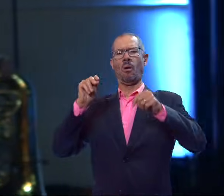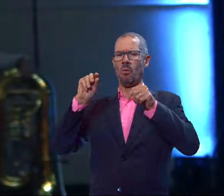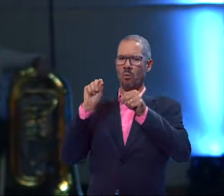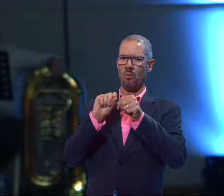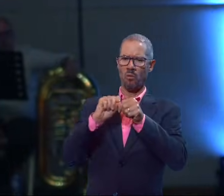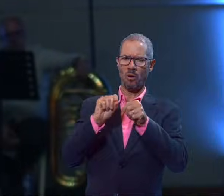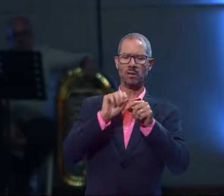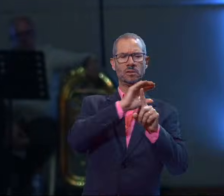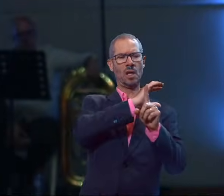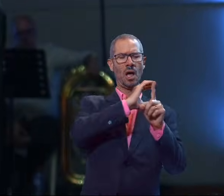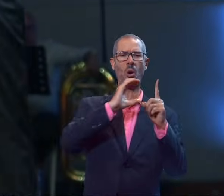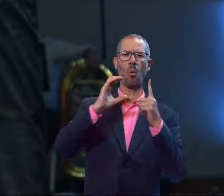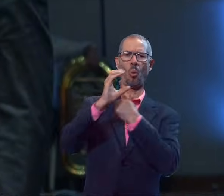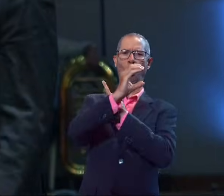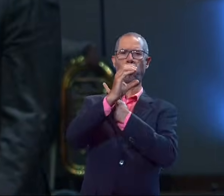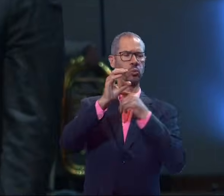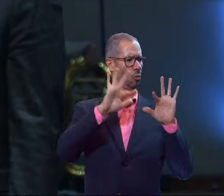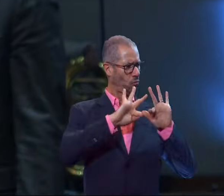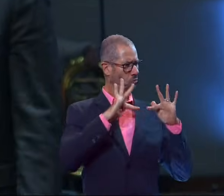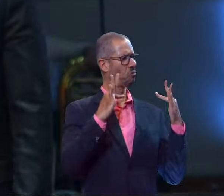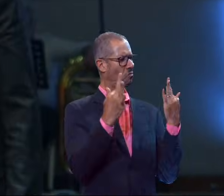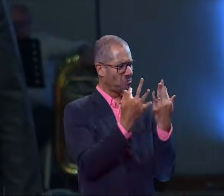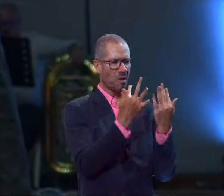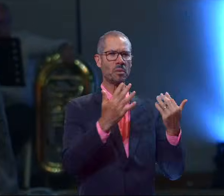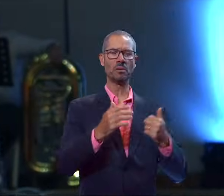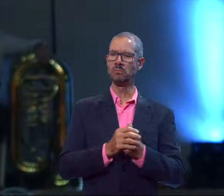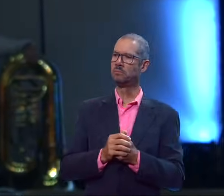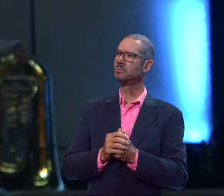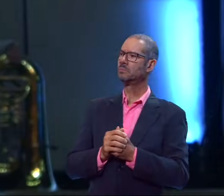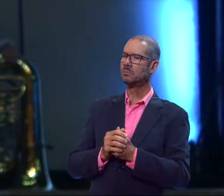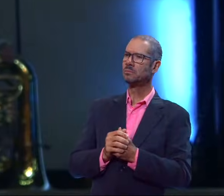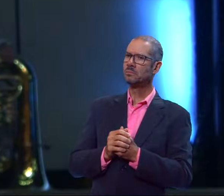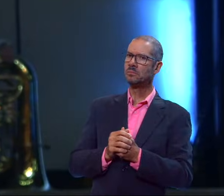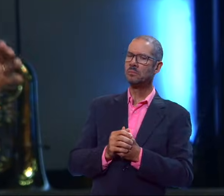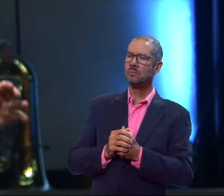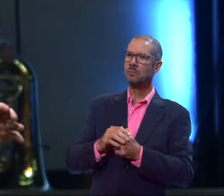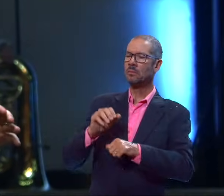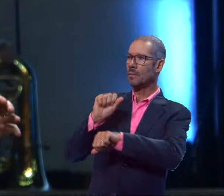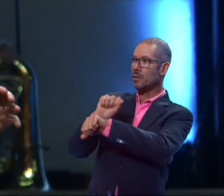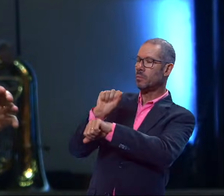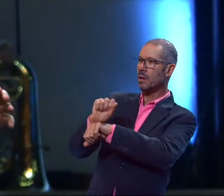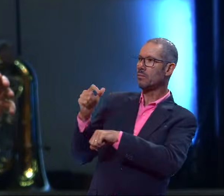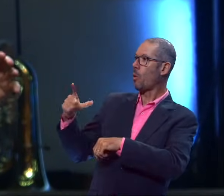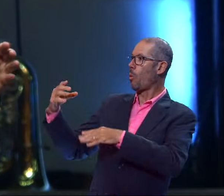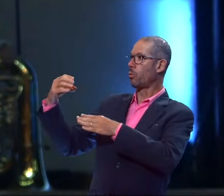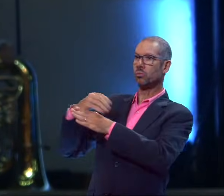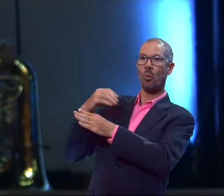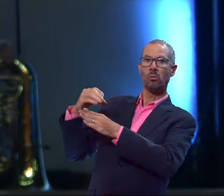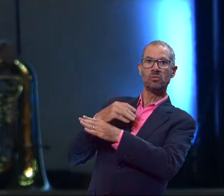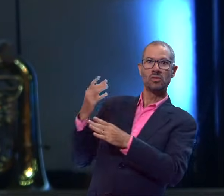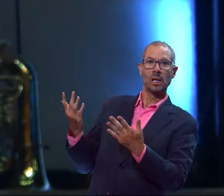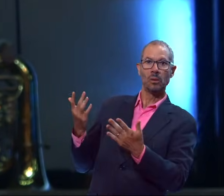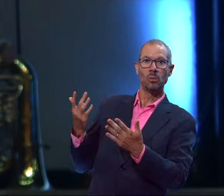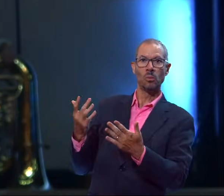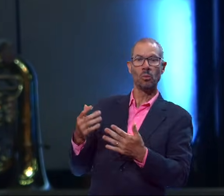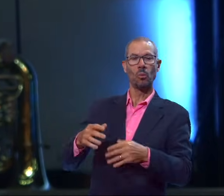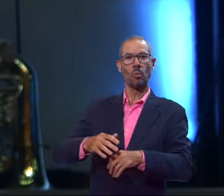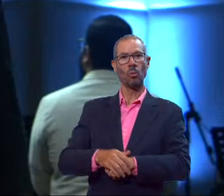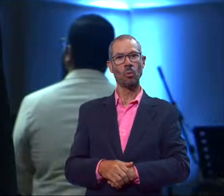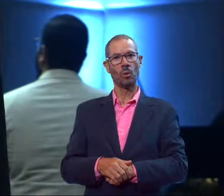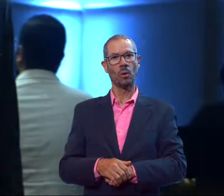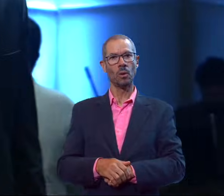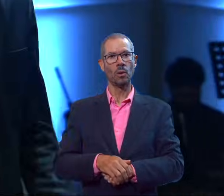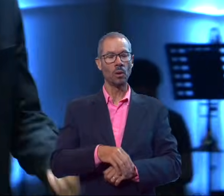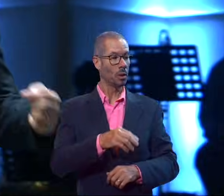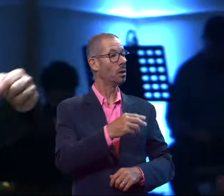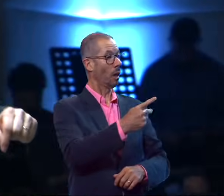faça culto familiar. Eu esperava qualquer conselho, não esperava esse. E